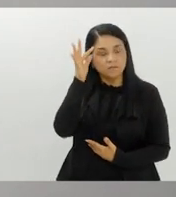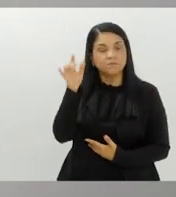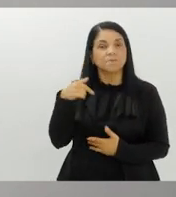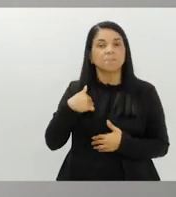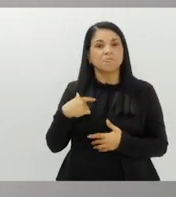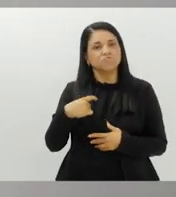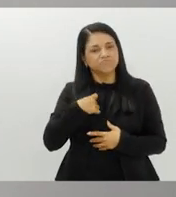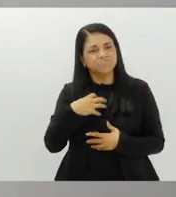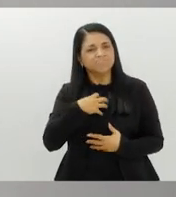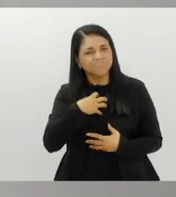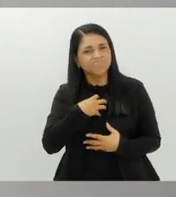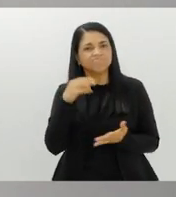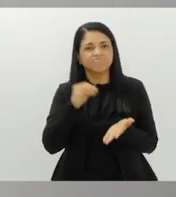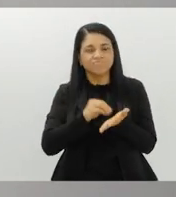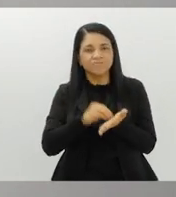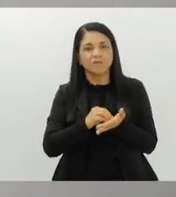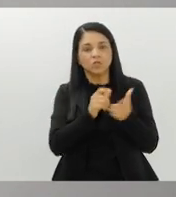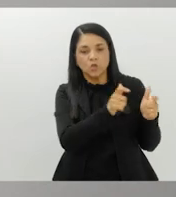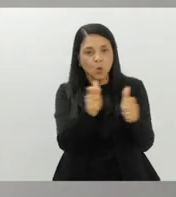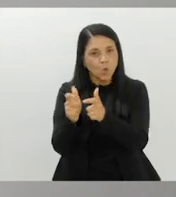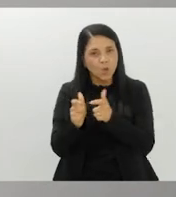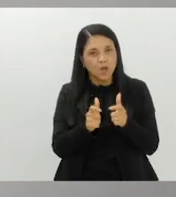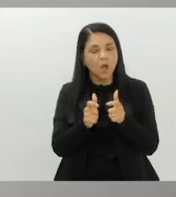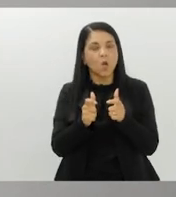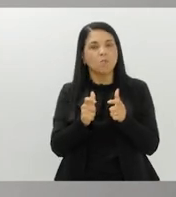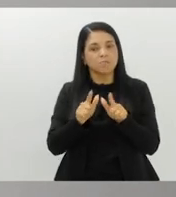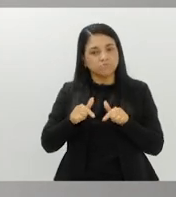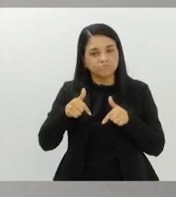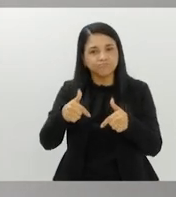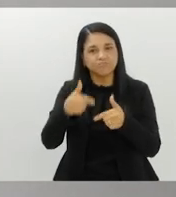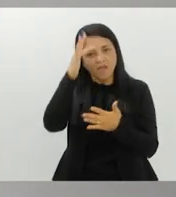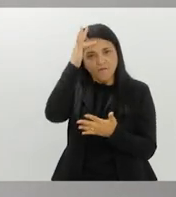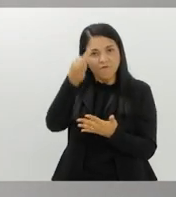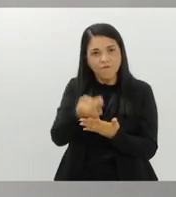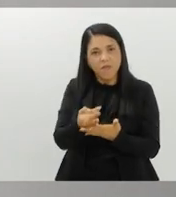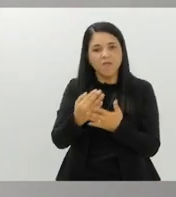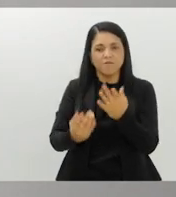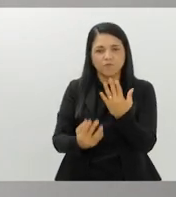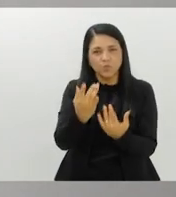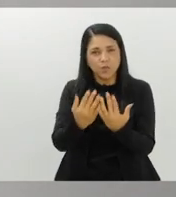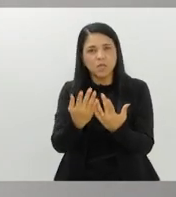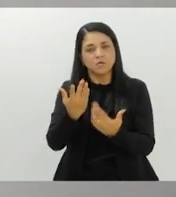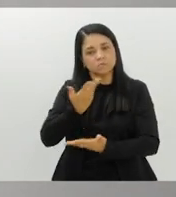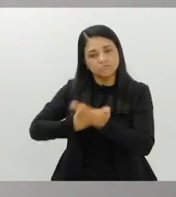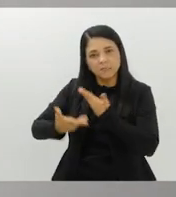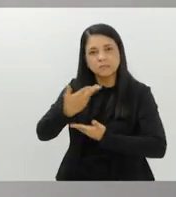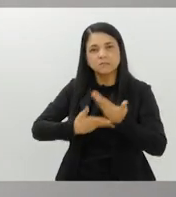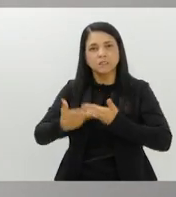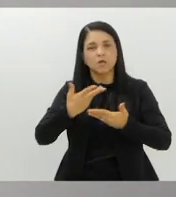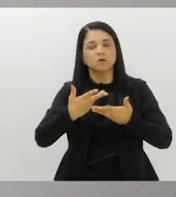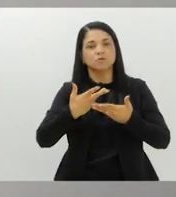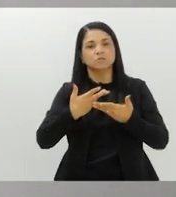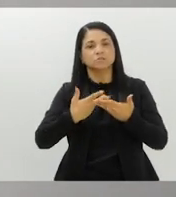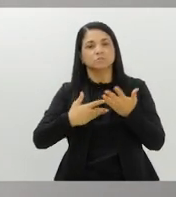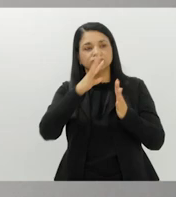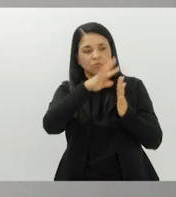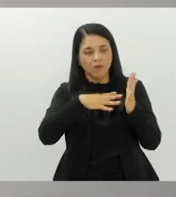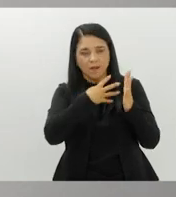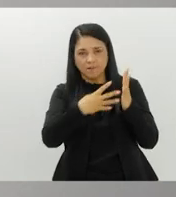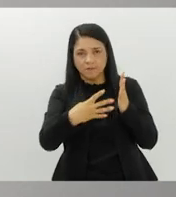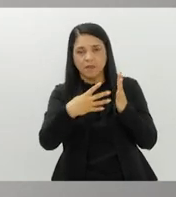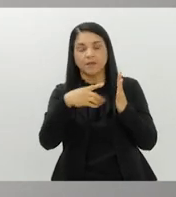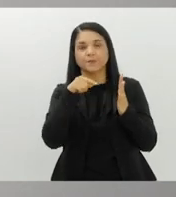sentimos carência de locais em que possamos exercer nossa fé, nossas fogueiras, a nossa interação. Nosso calendário é